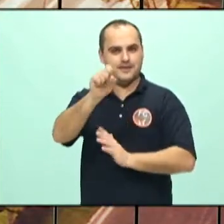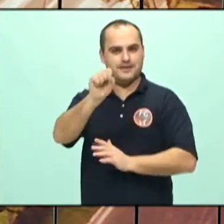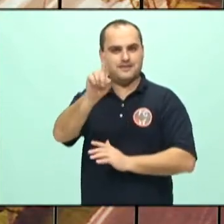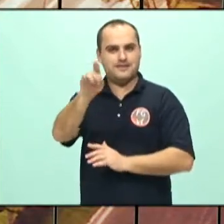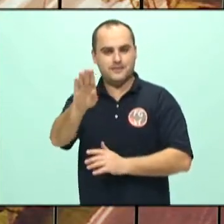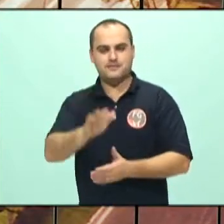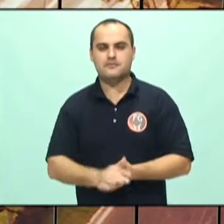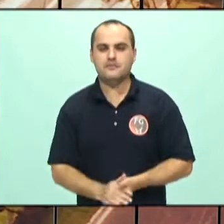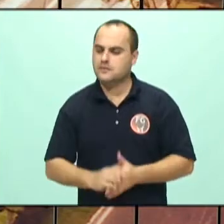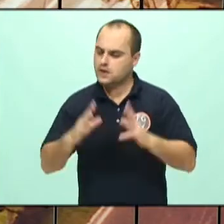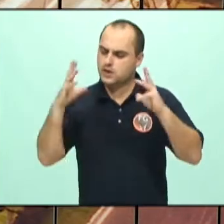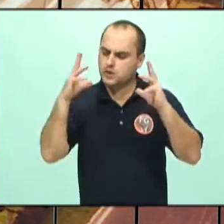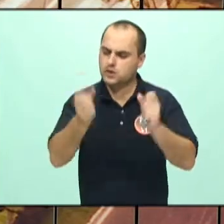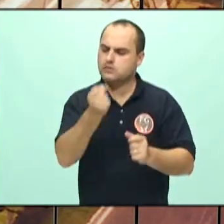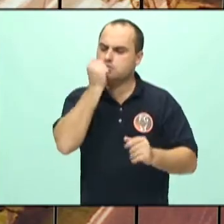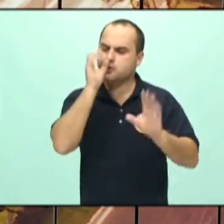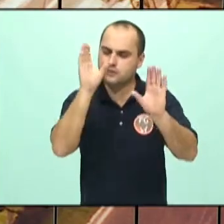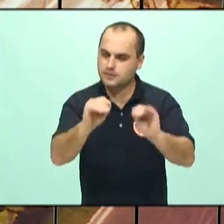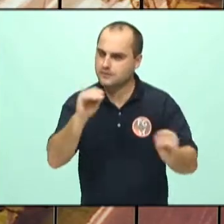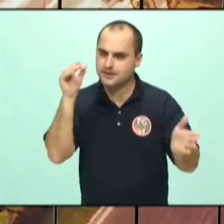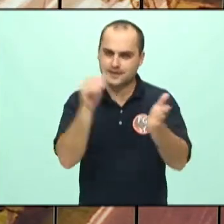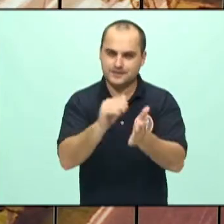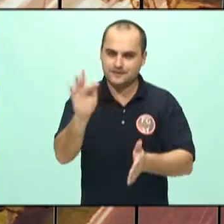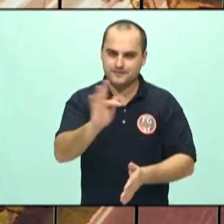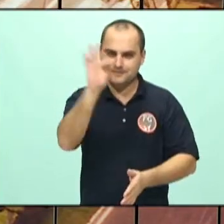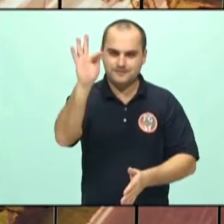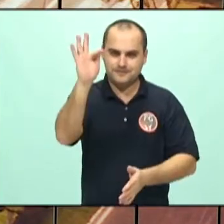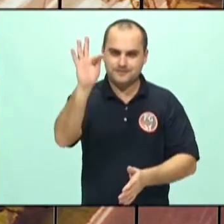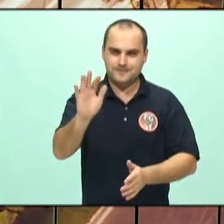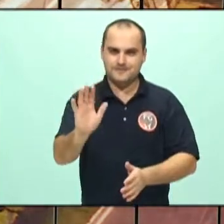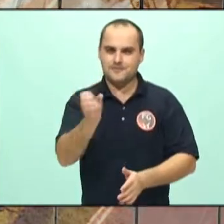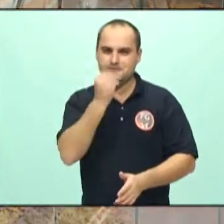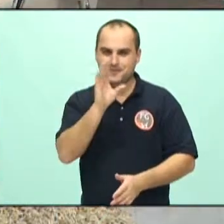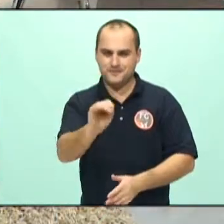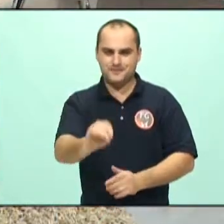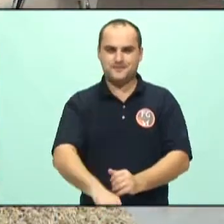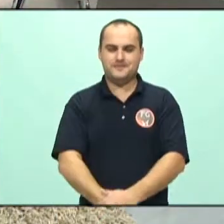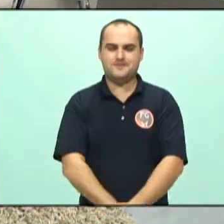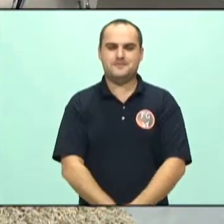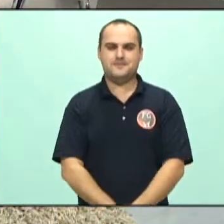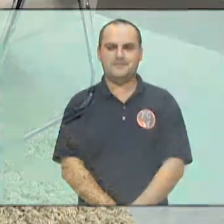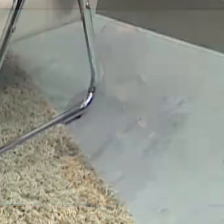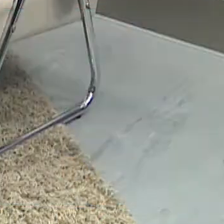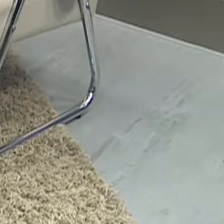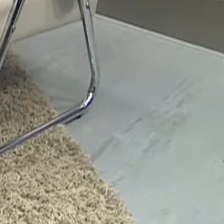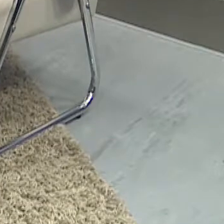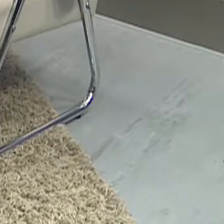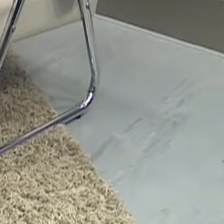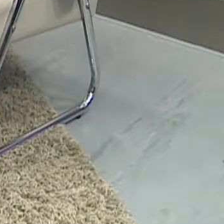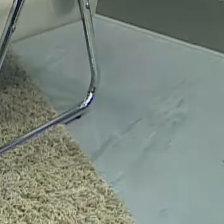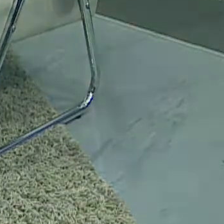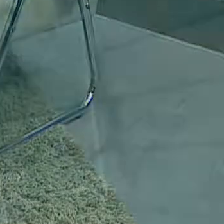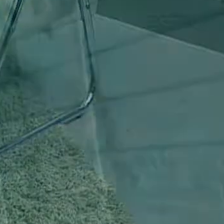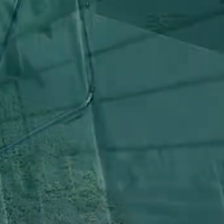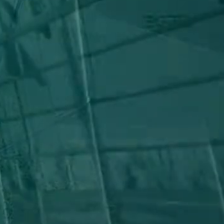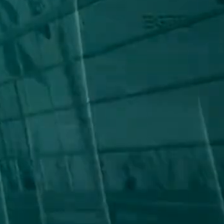portas aí e nós teremos as eleições para o Executivo e para o